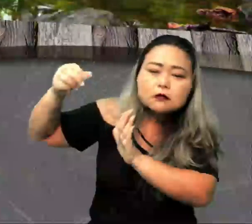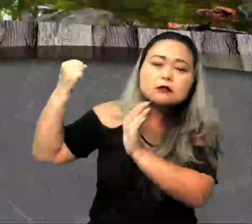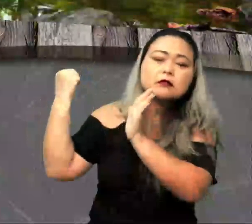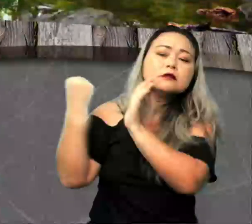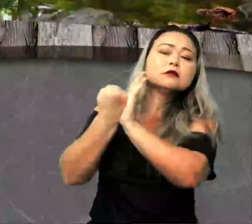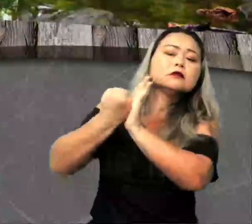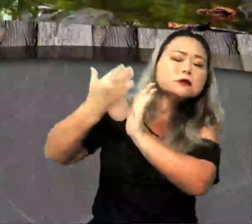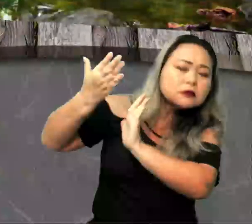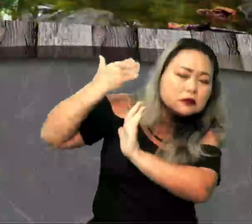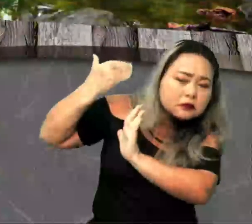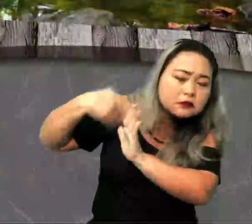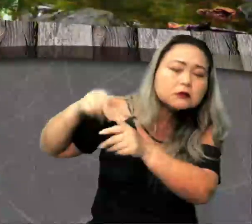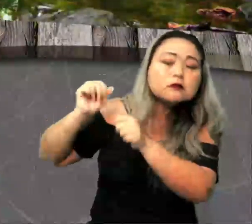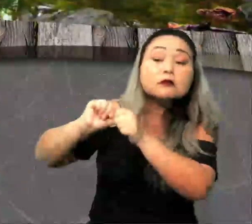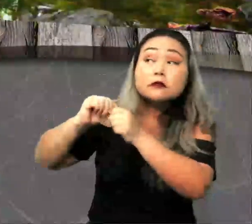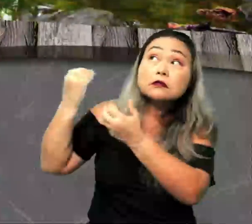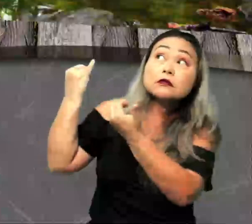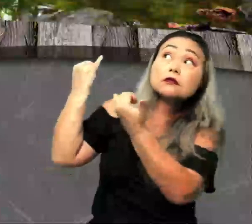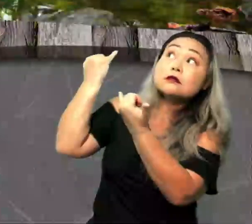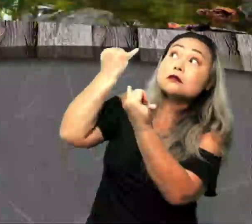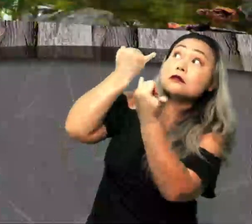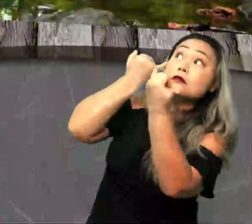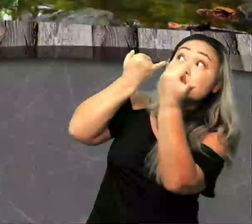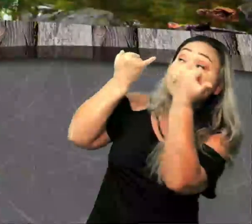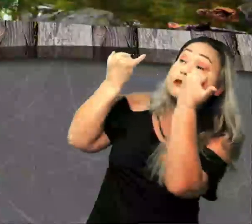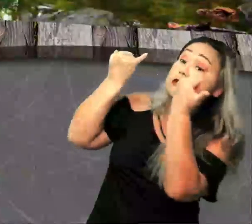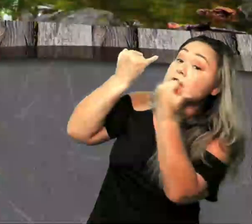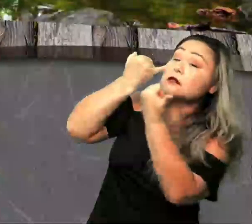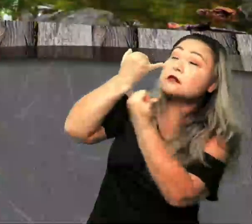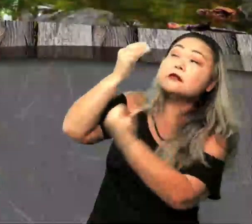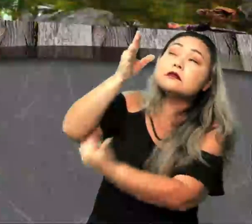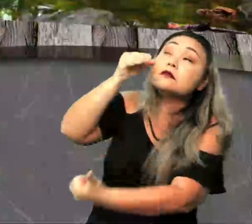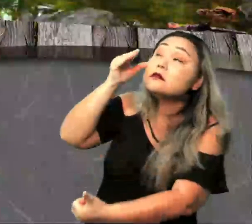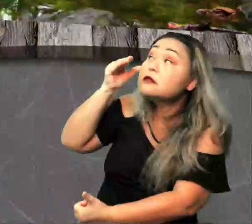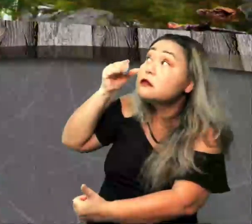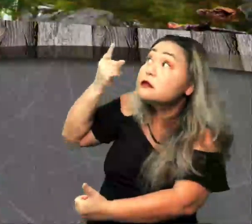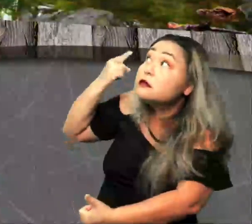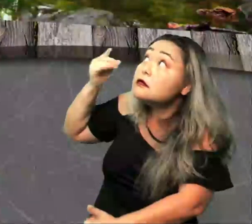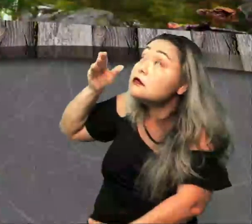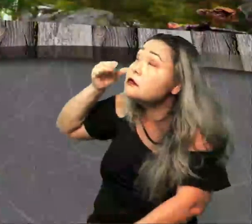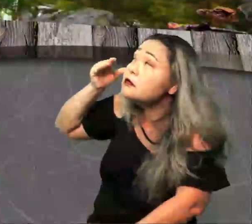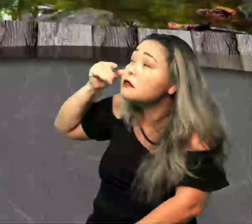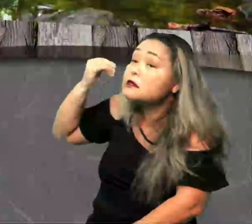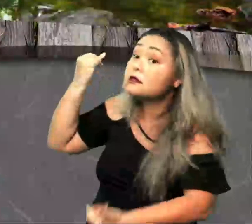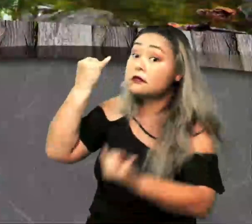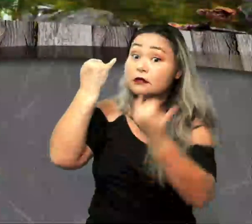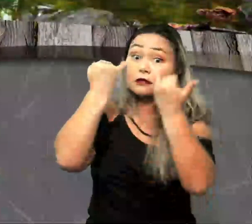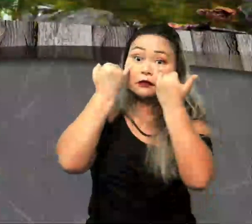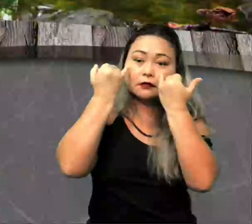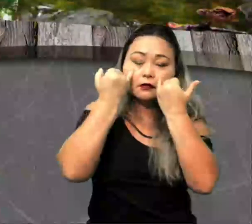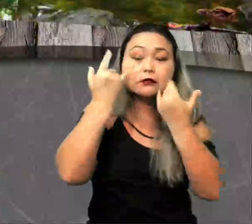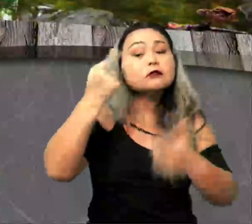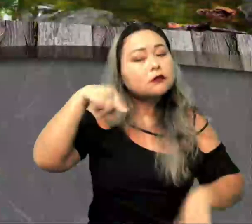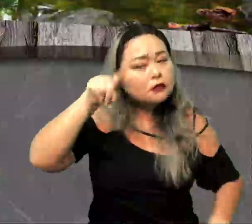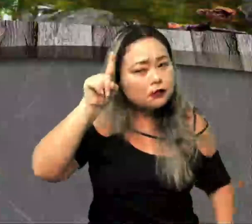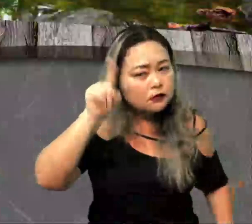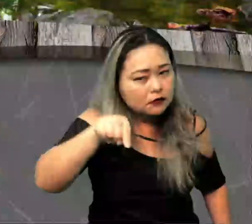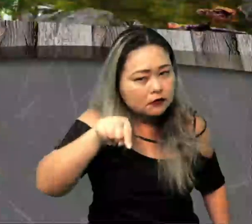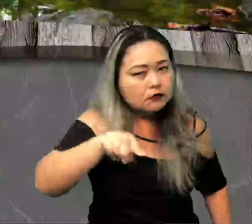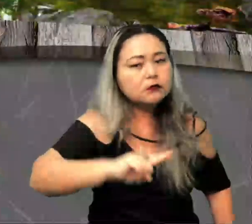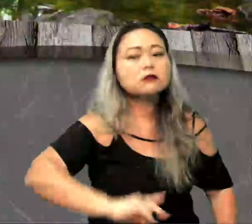trazer, né, informações a partir das suas curiosidades. Por isso, querido